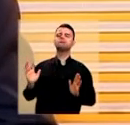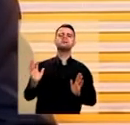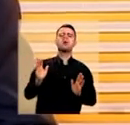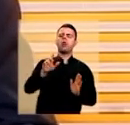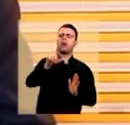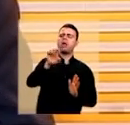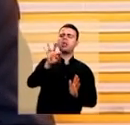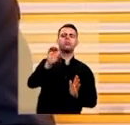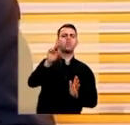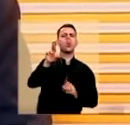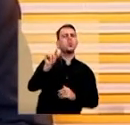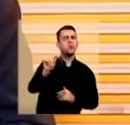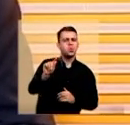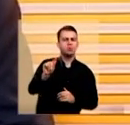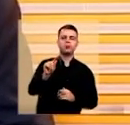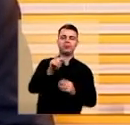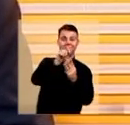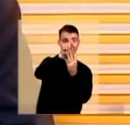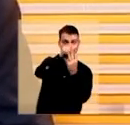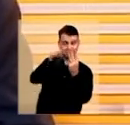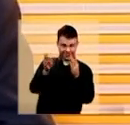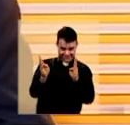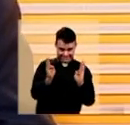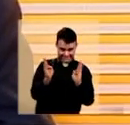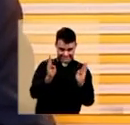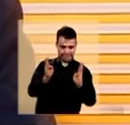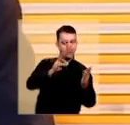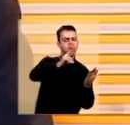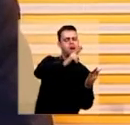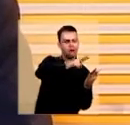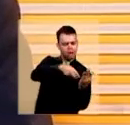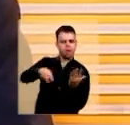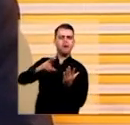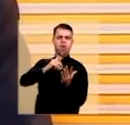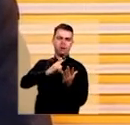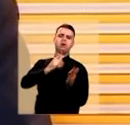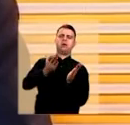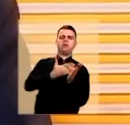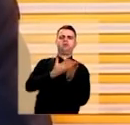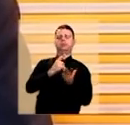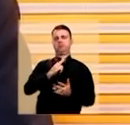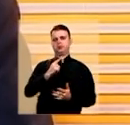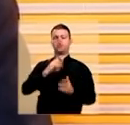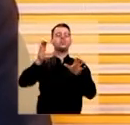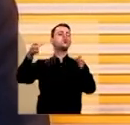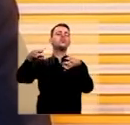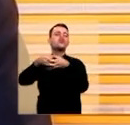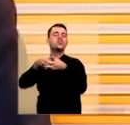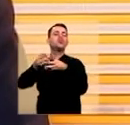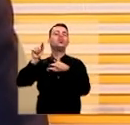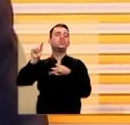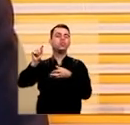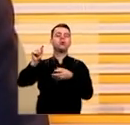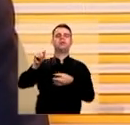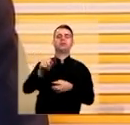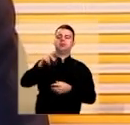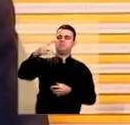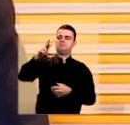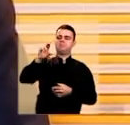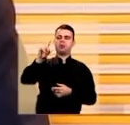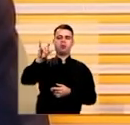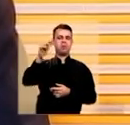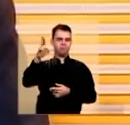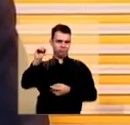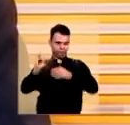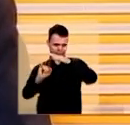Um leitor é aquele que leu um livro nos últimos 3 meses, para essa pesquisa do Retratos da Leitura no Brasil, do